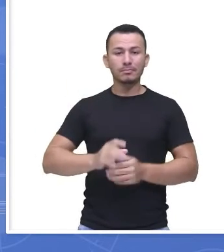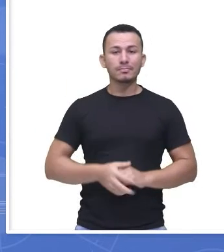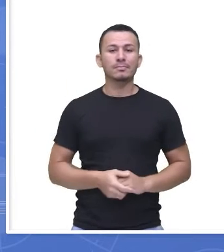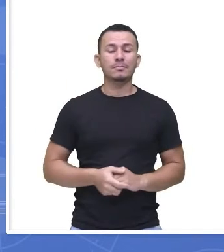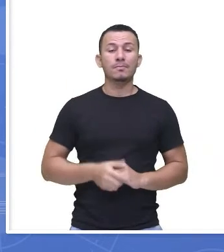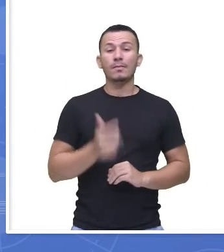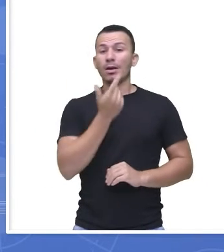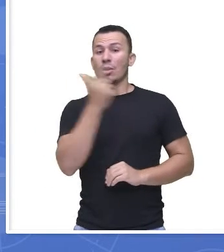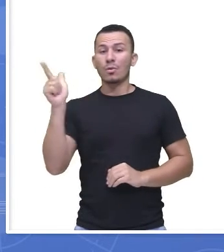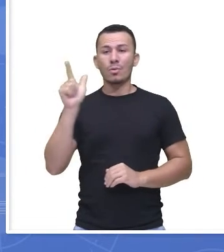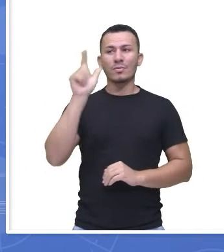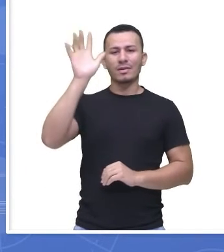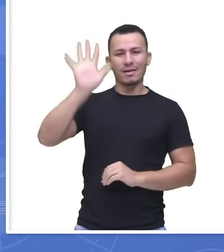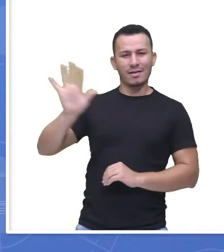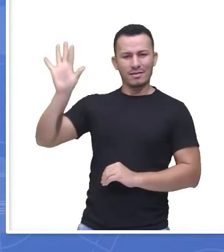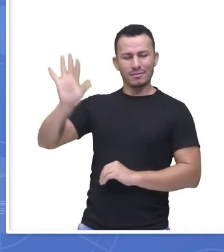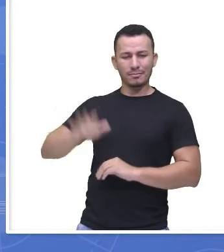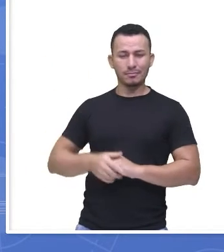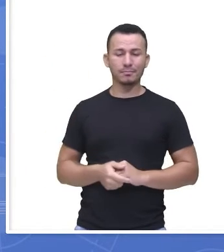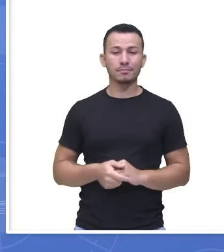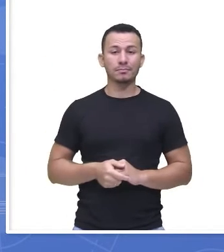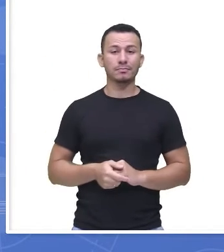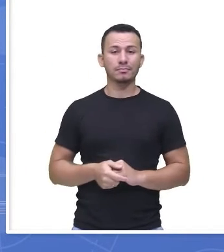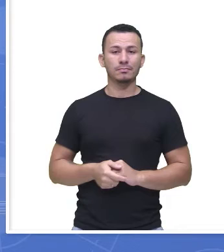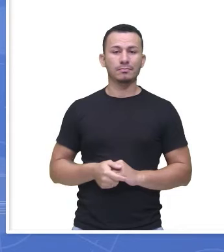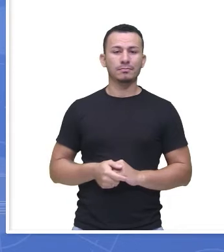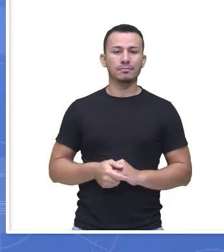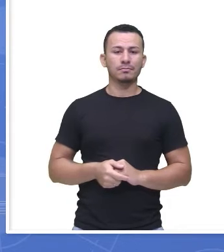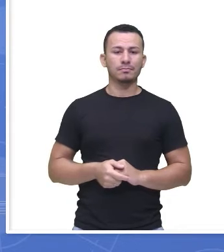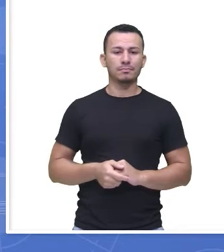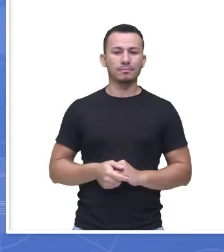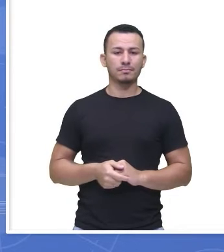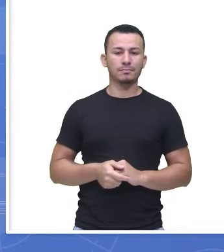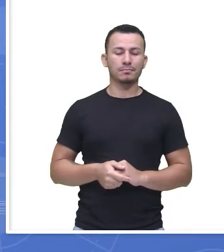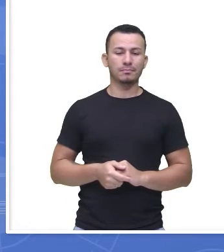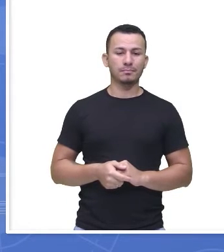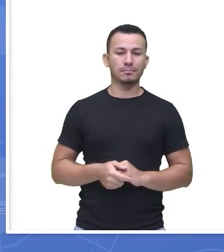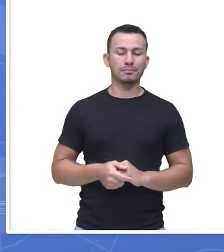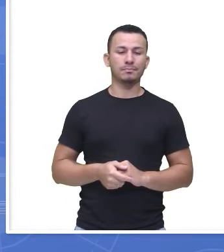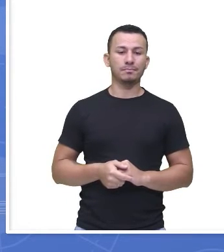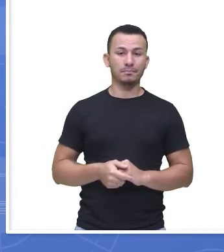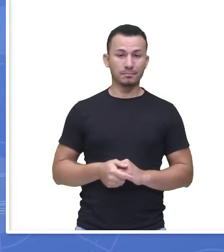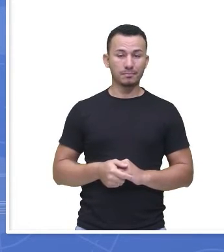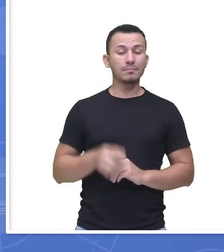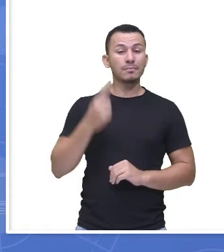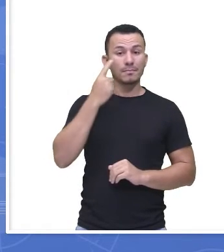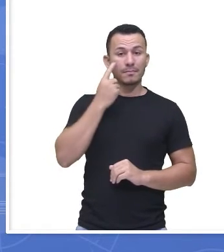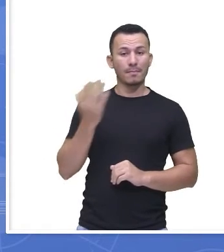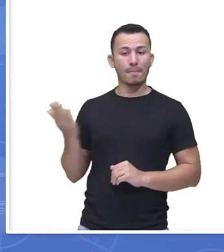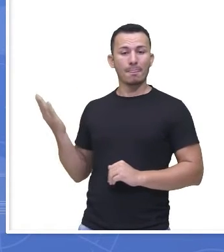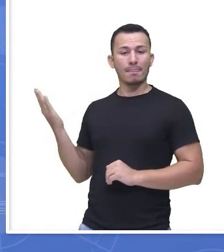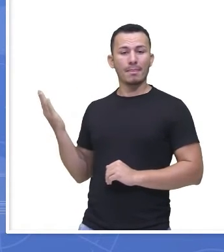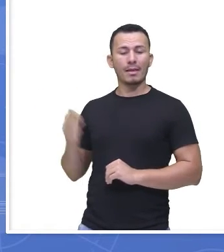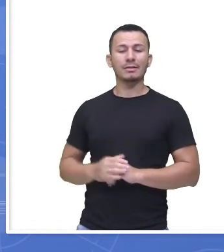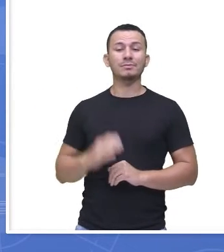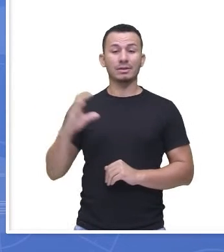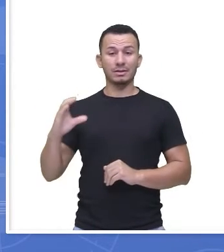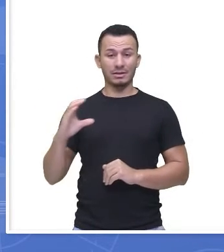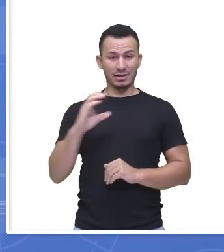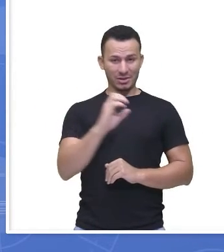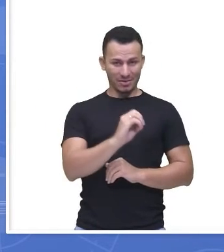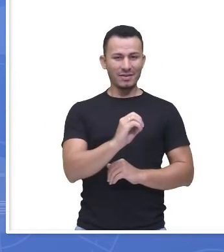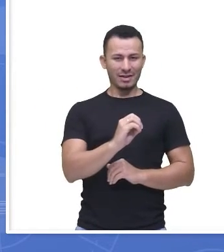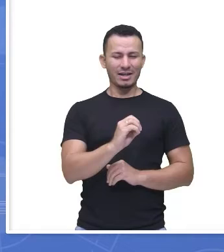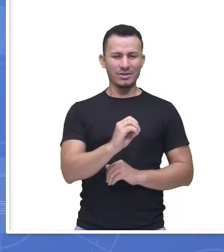vamos para outra região. Vamos descer agora, né, um pouco mais. E aí nós podemos chegar no centro-oeste,